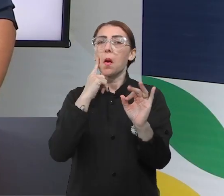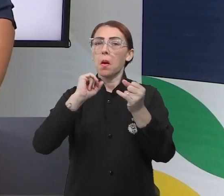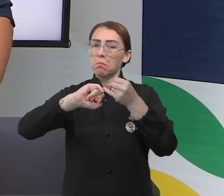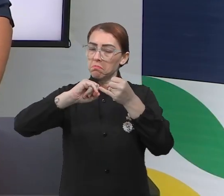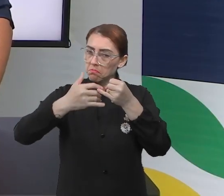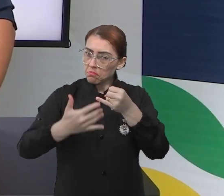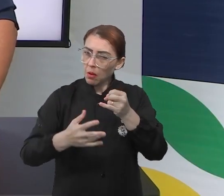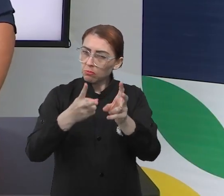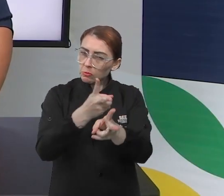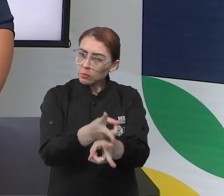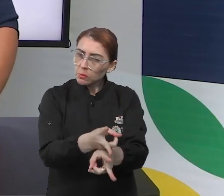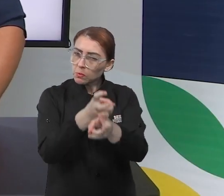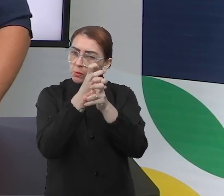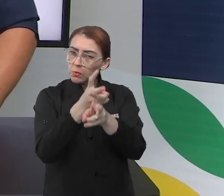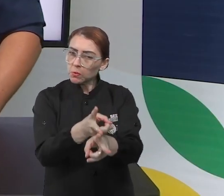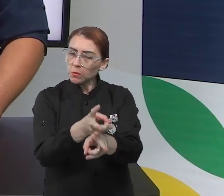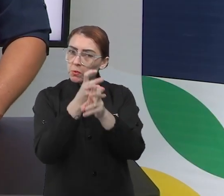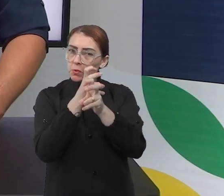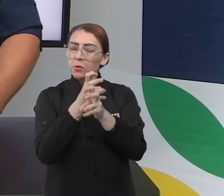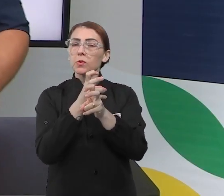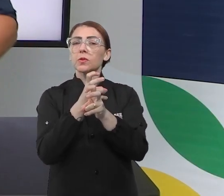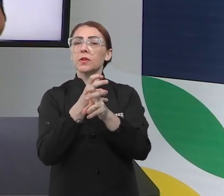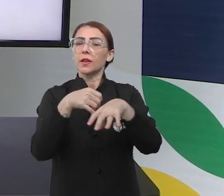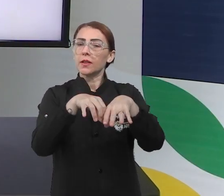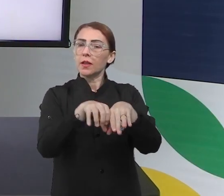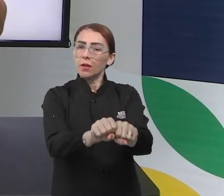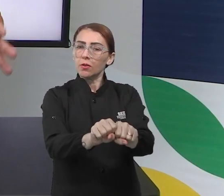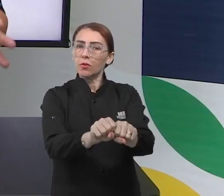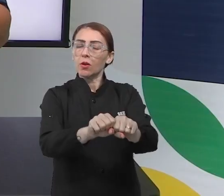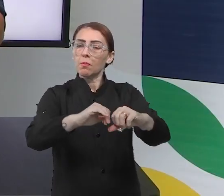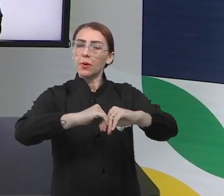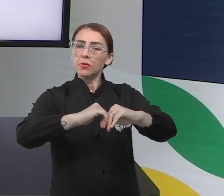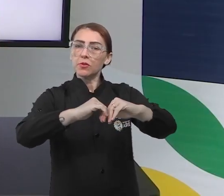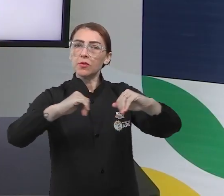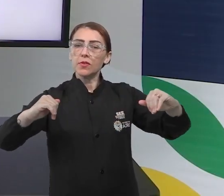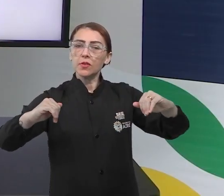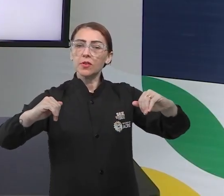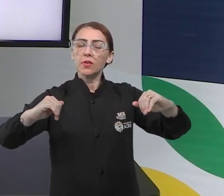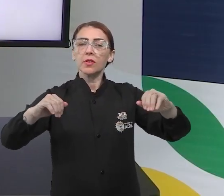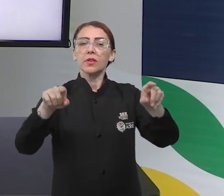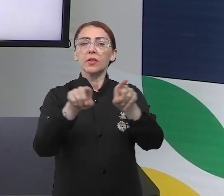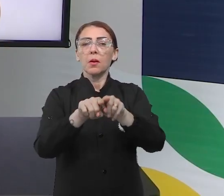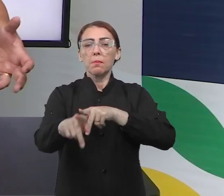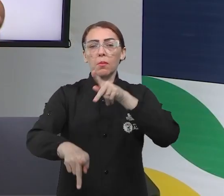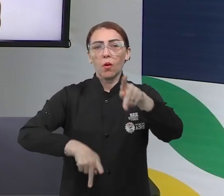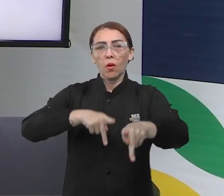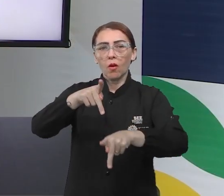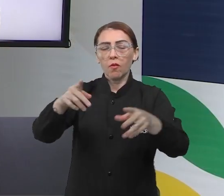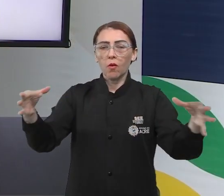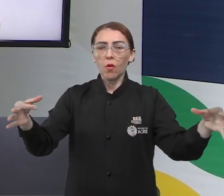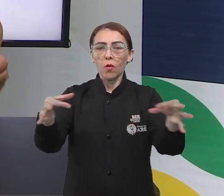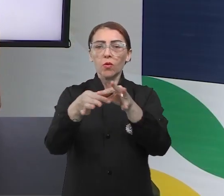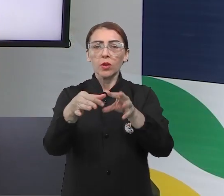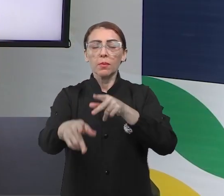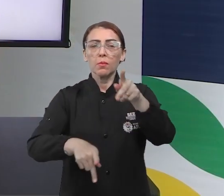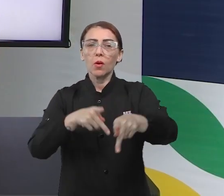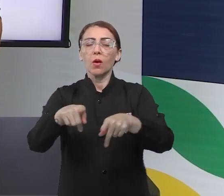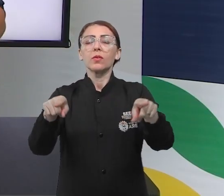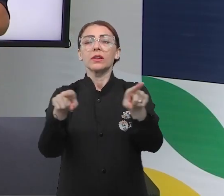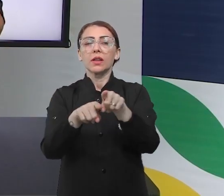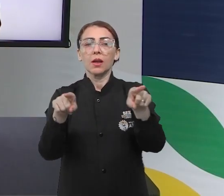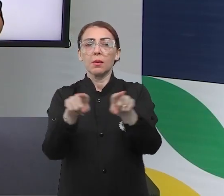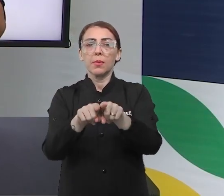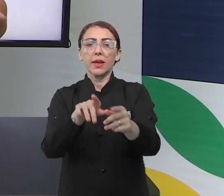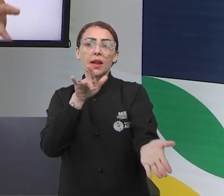justificativa, hein? Para explorar todo aquele território, para dividir povos, para unir povos que eram